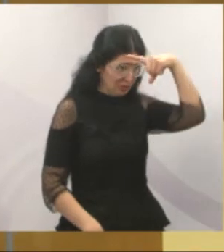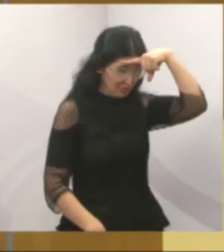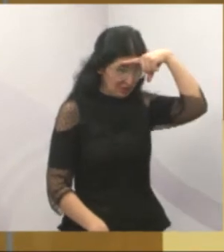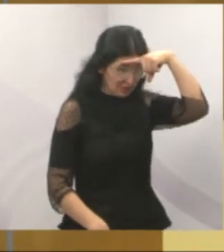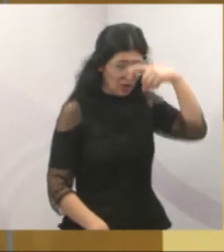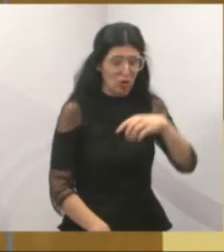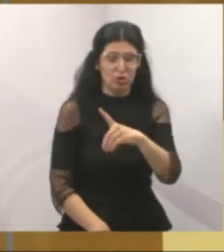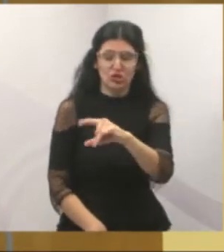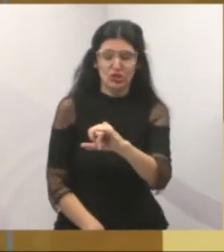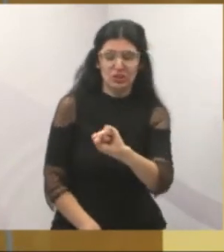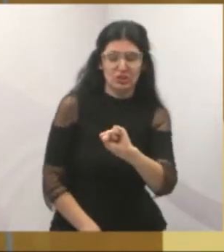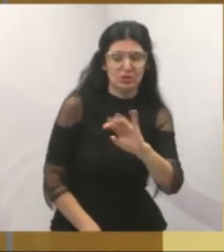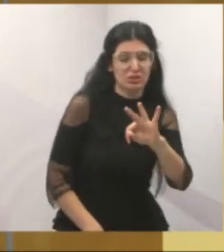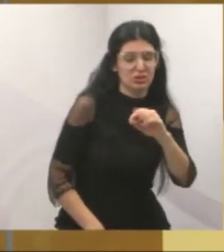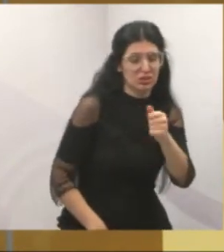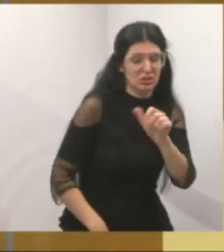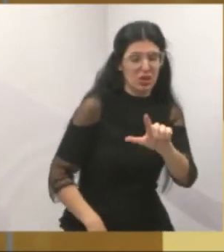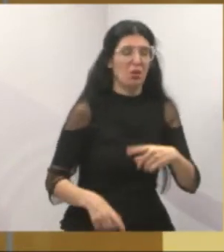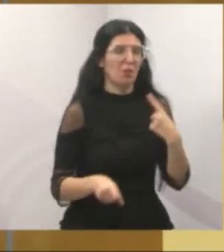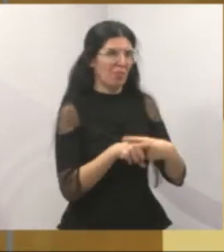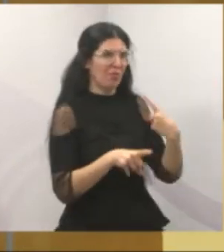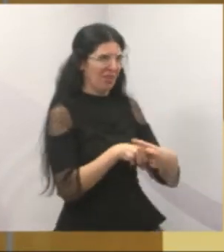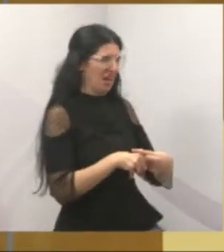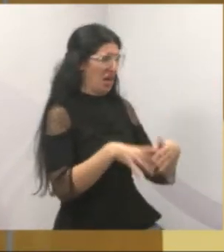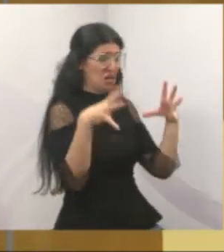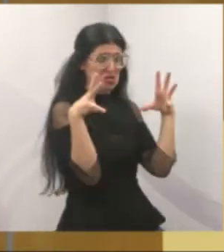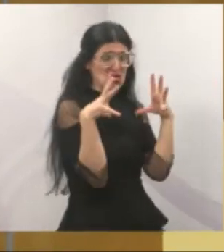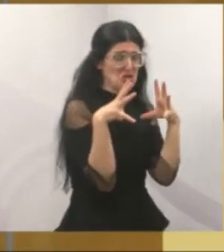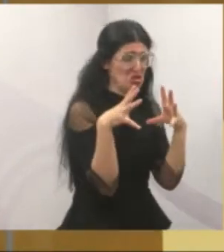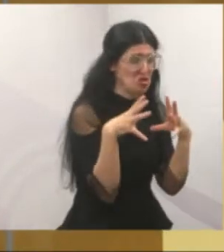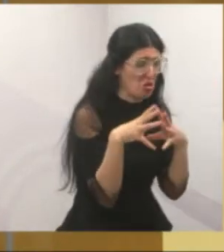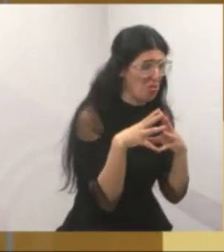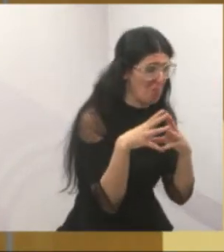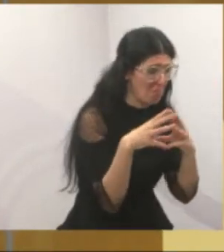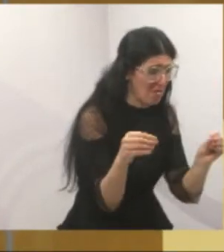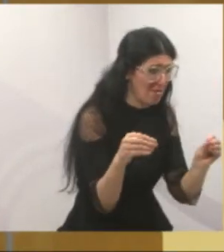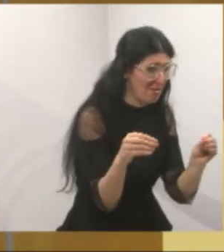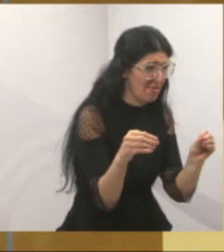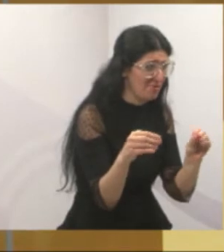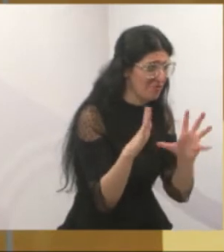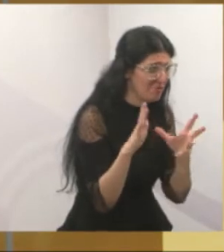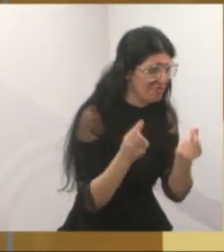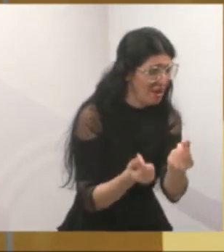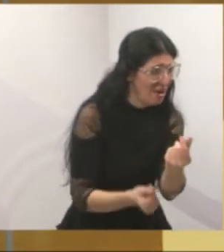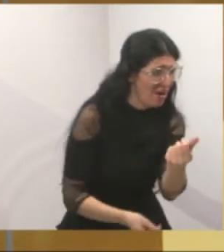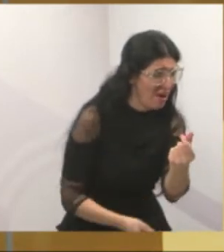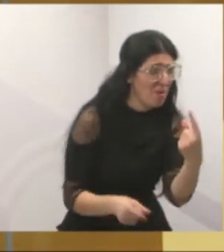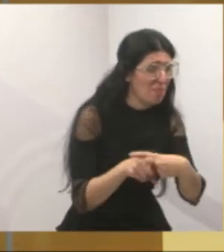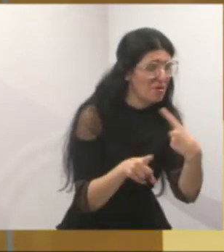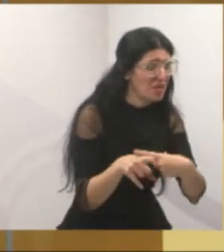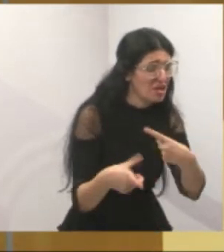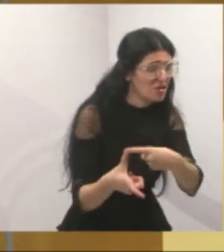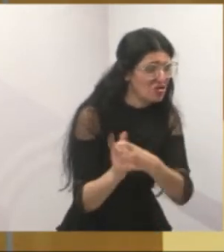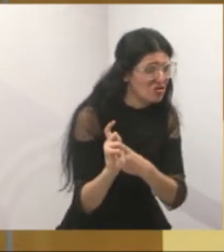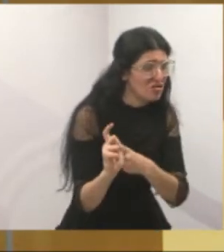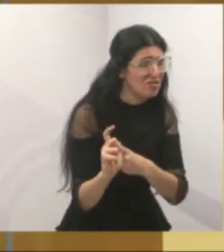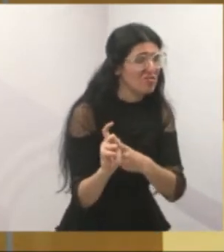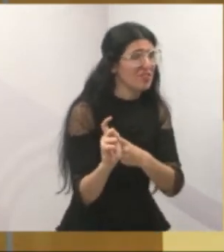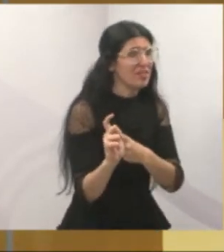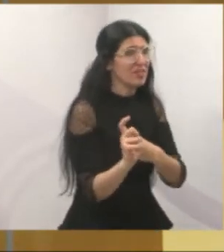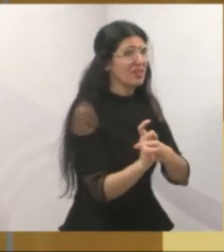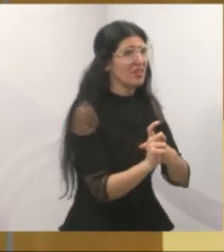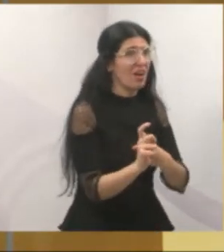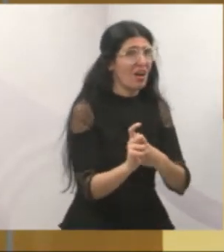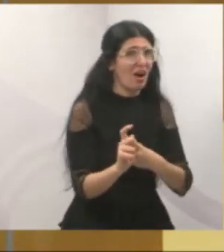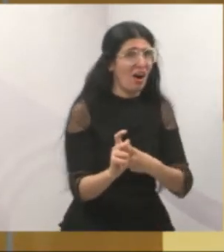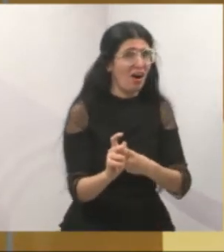dele, esse dinheiro sumiria, porque deve aos cofres públicos e deve também aos